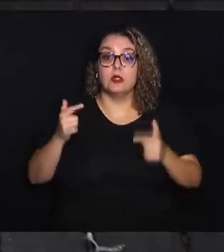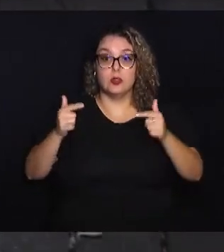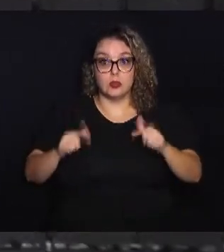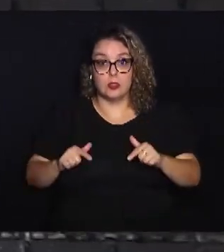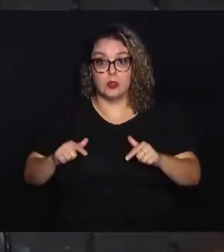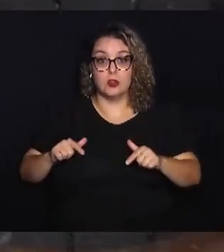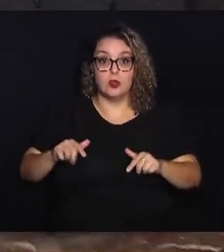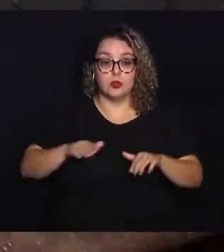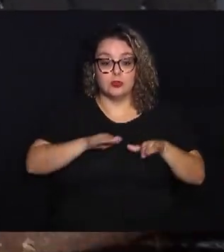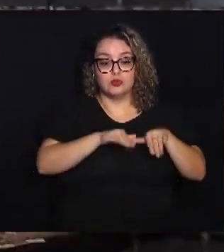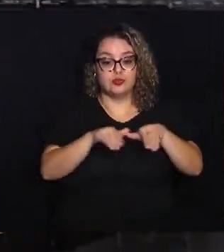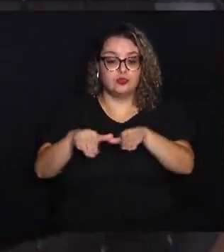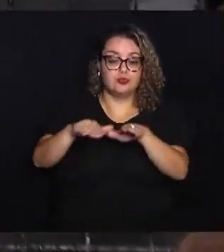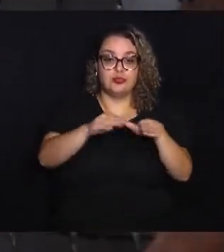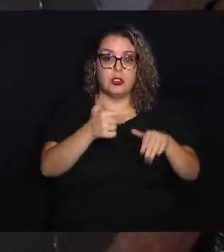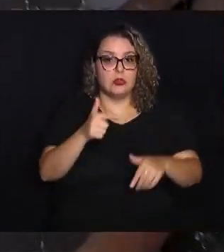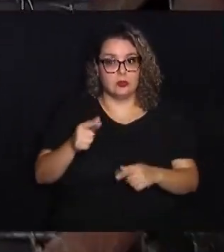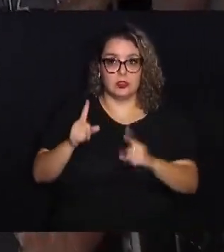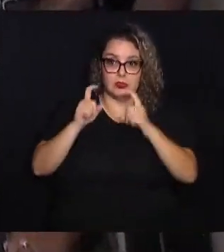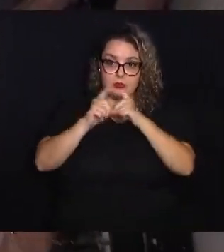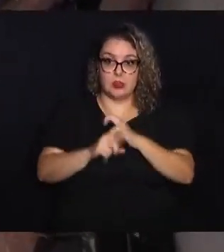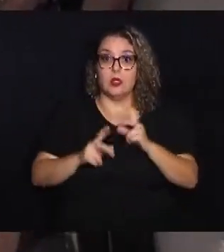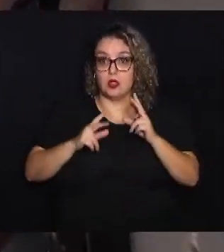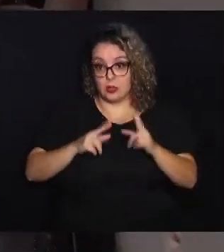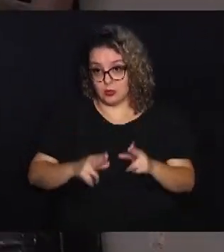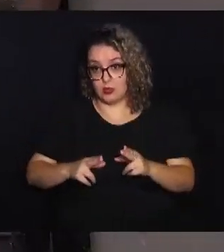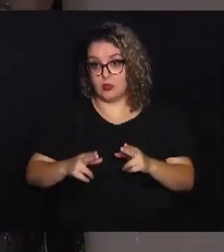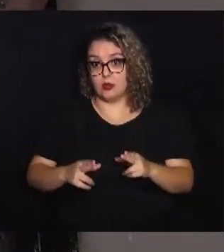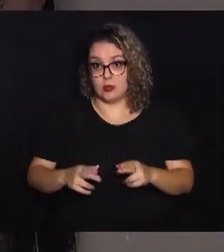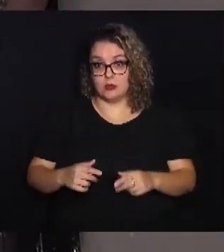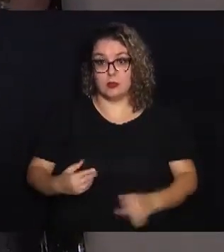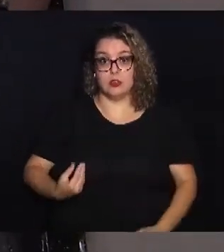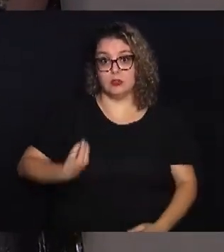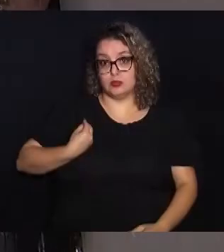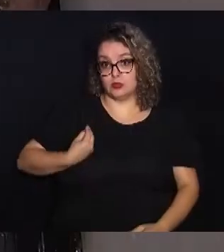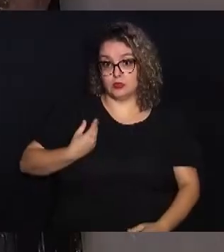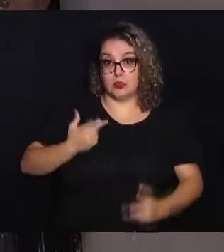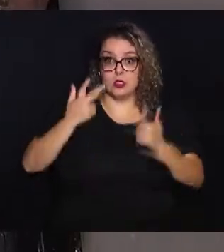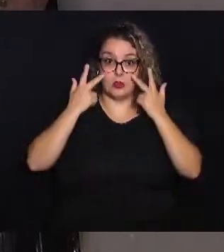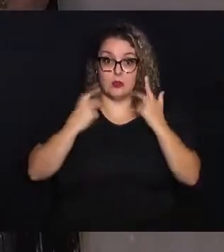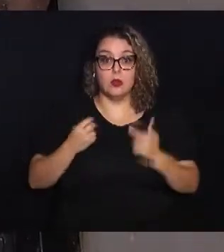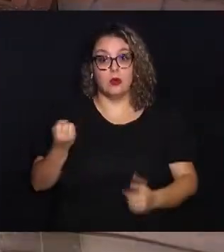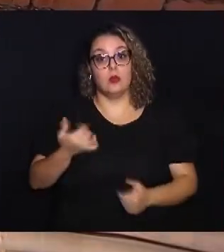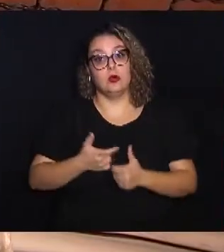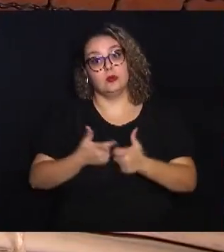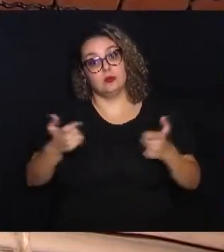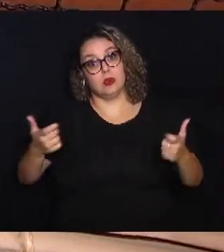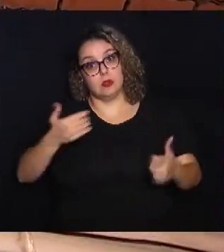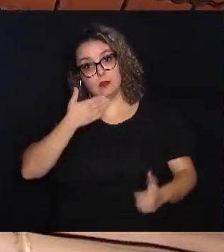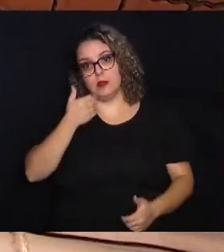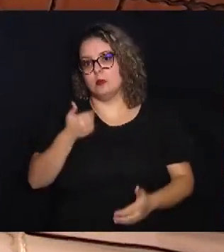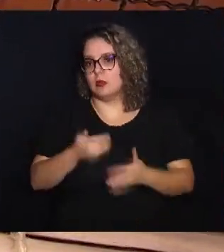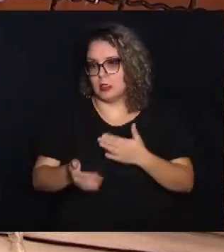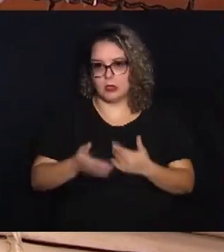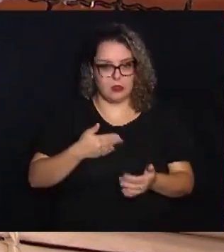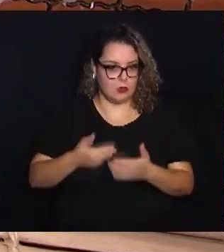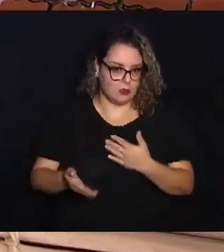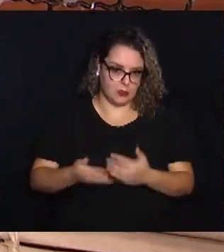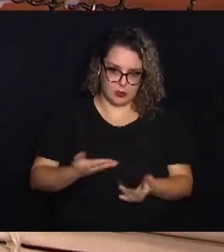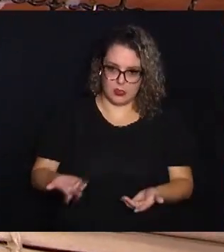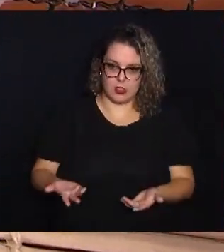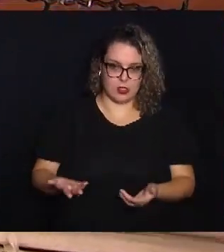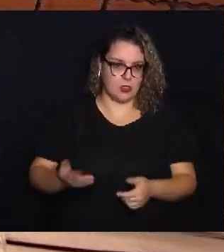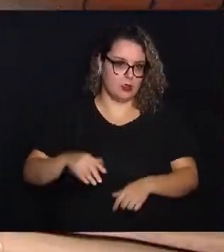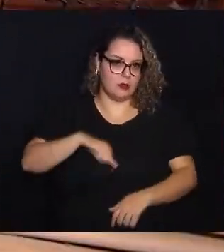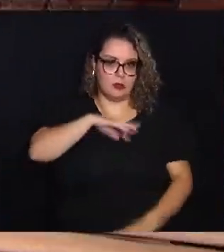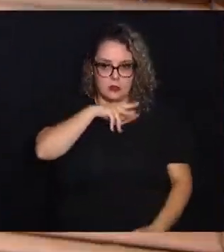tenha espaço para se locomover sem dificuldades, como se estivesse em seu habitat natural. Quanto maior, melhor isso para qualquer animal,